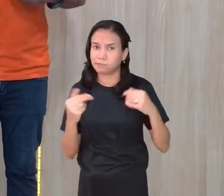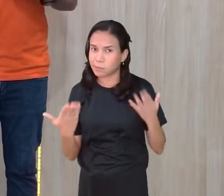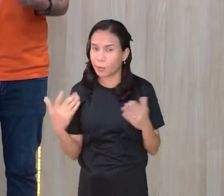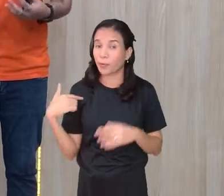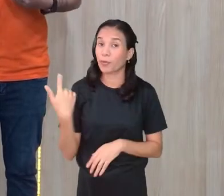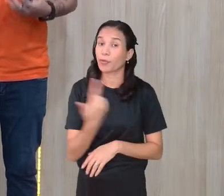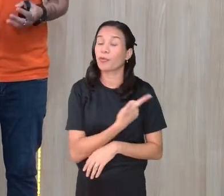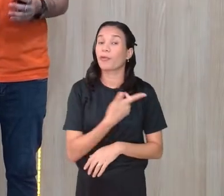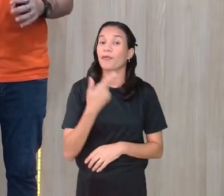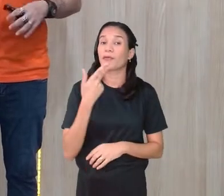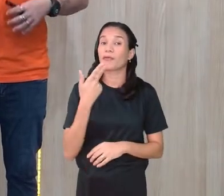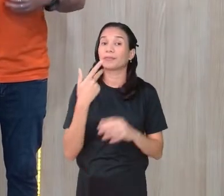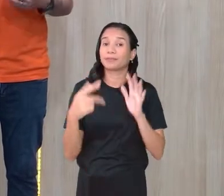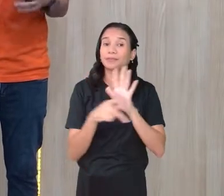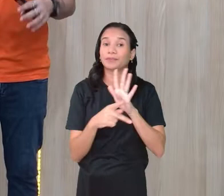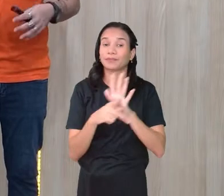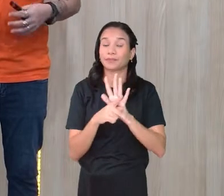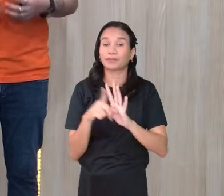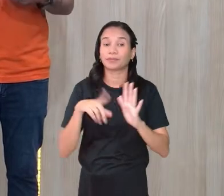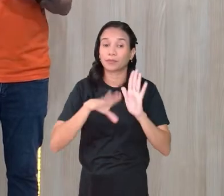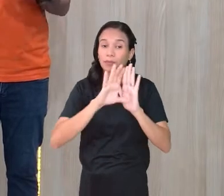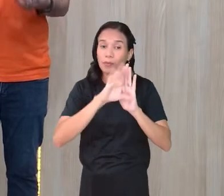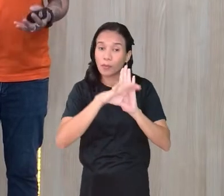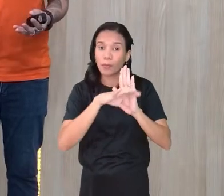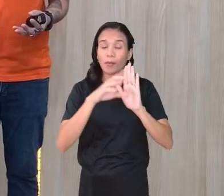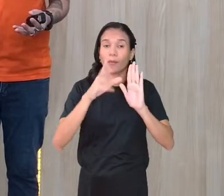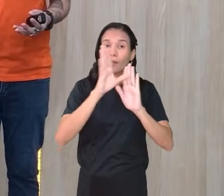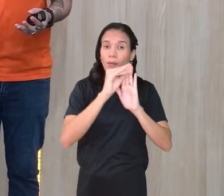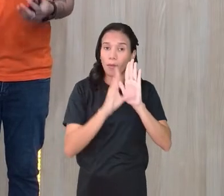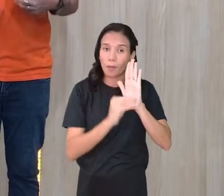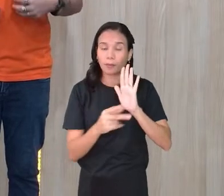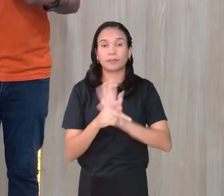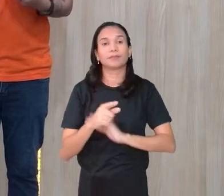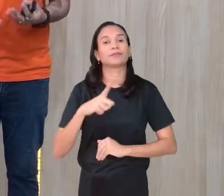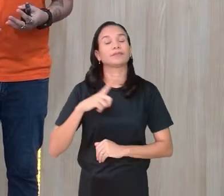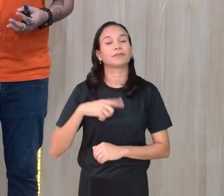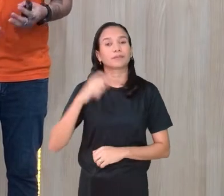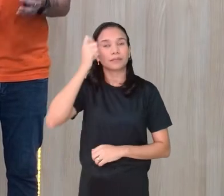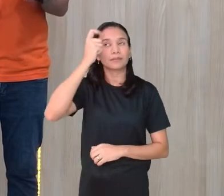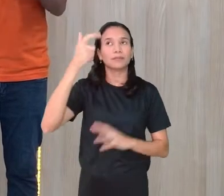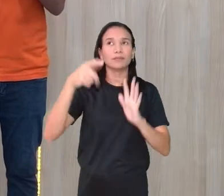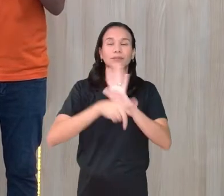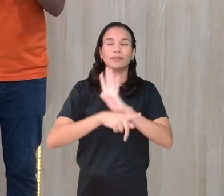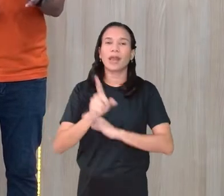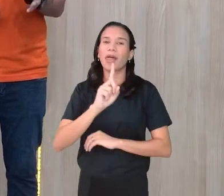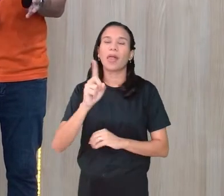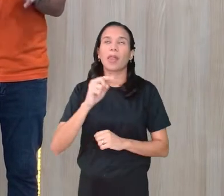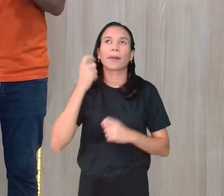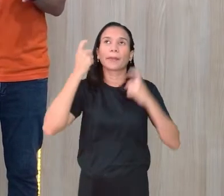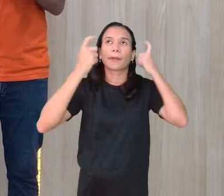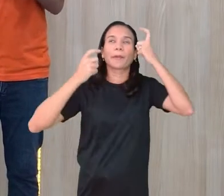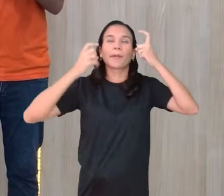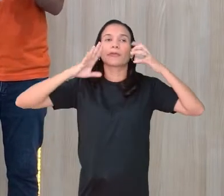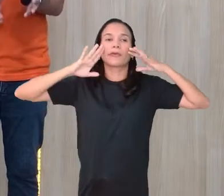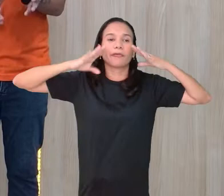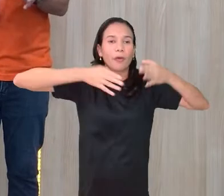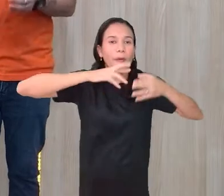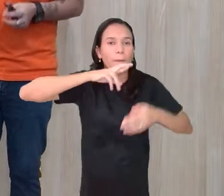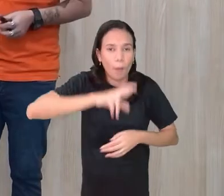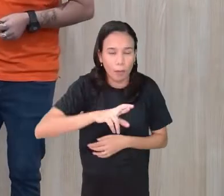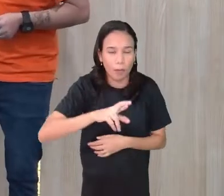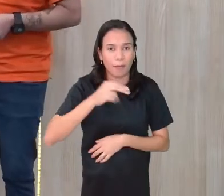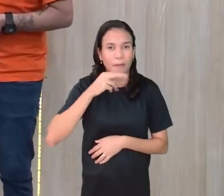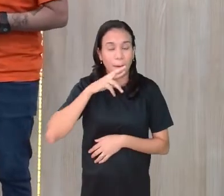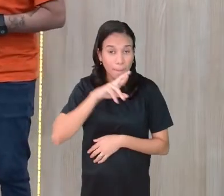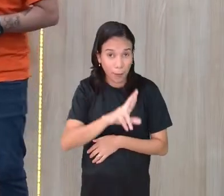falando numa aula do conceito, da ideia da operação, e não se preocupando apenas com o resultado. Com relação ao resultado,